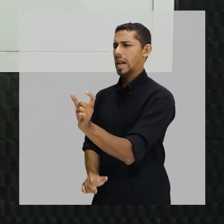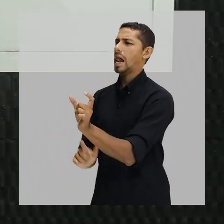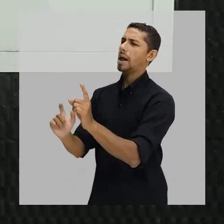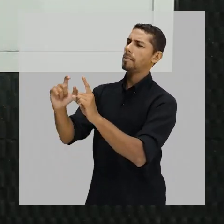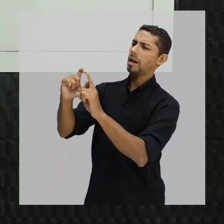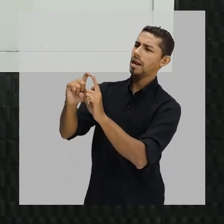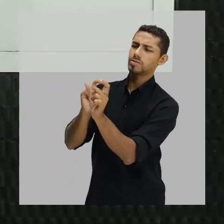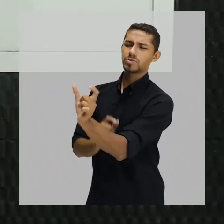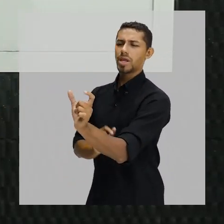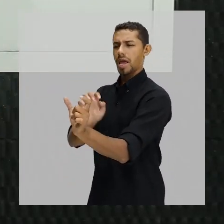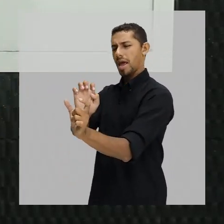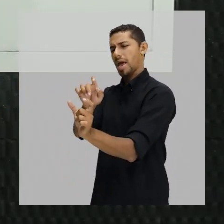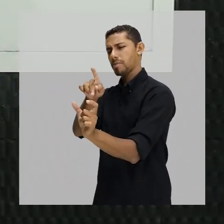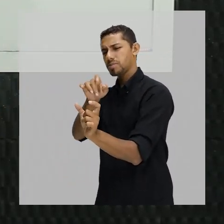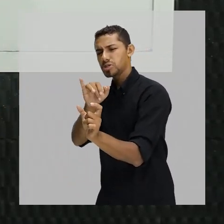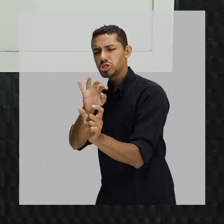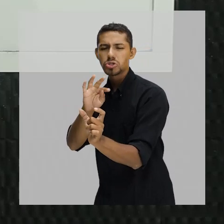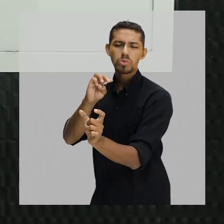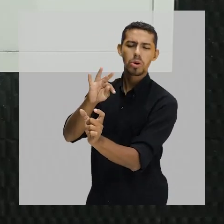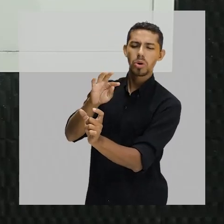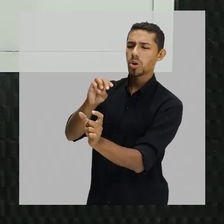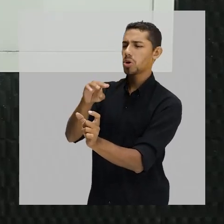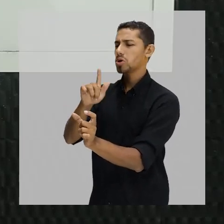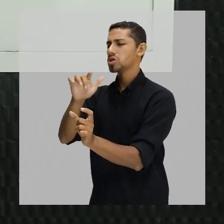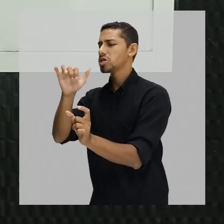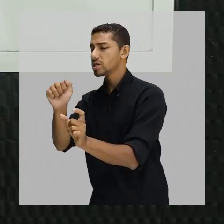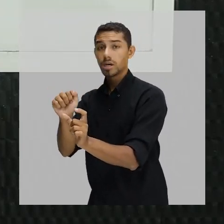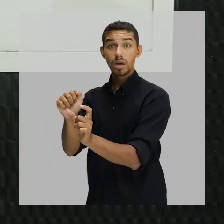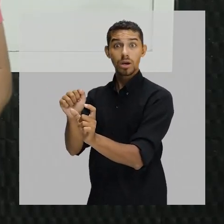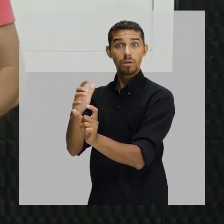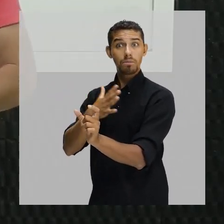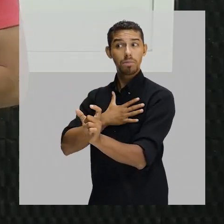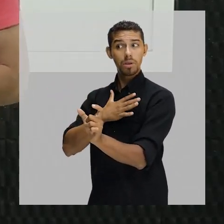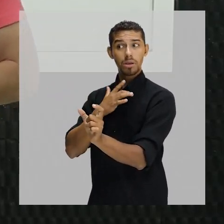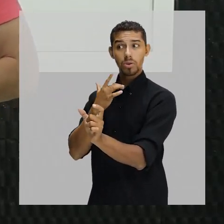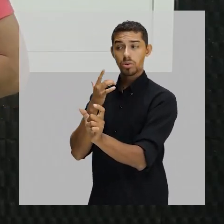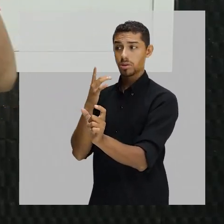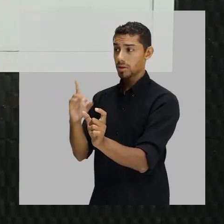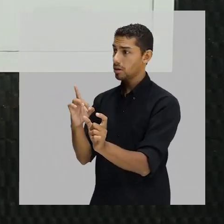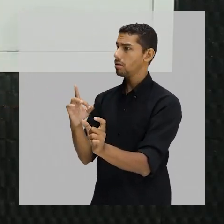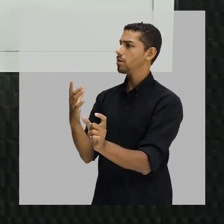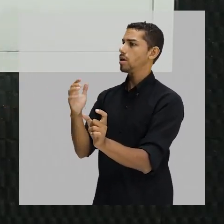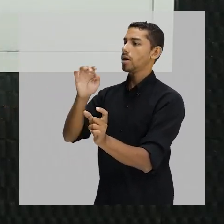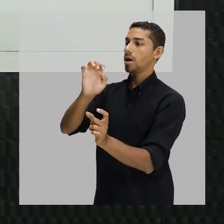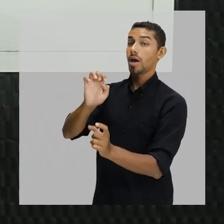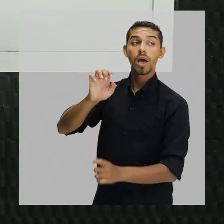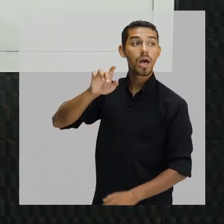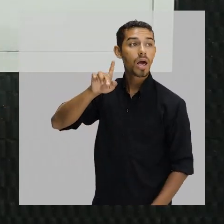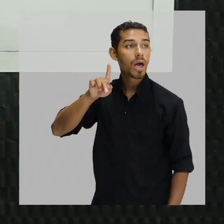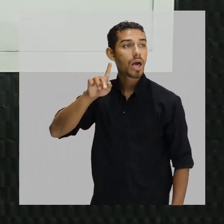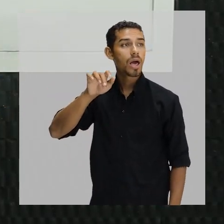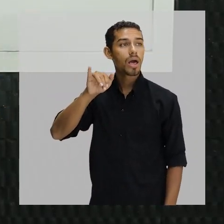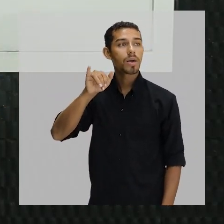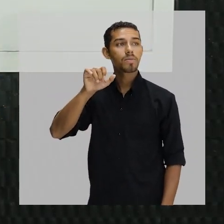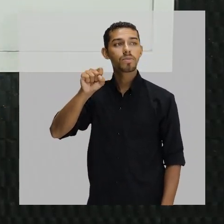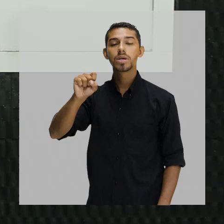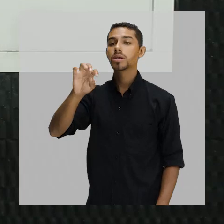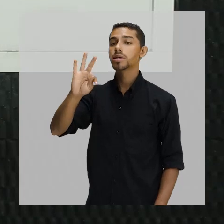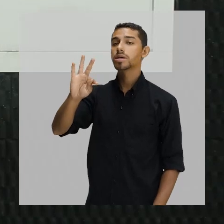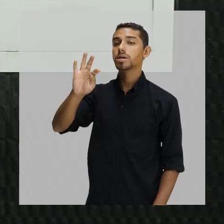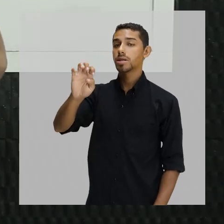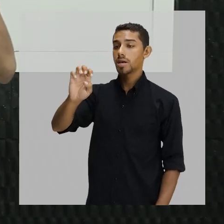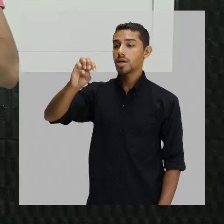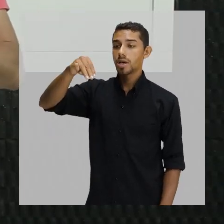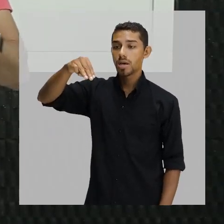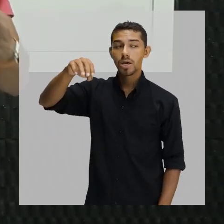exemplo, epistemologia é um termo que geralmente as pessoas não têm tanto contato, tá? Mas é importante que você tenha noção